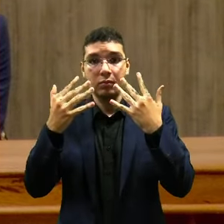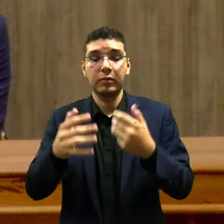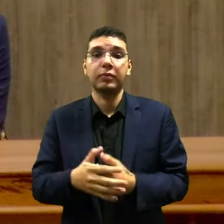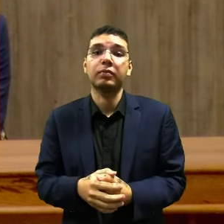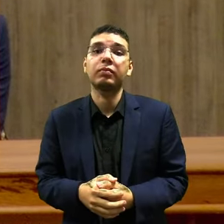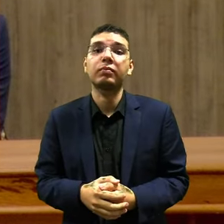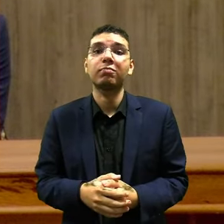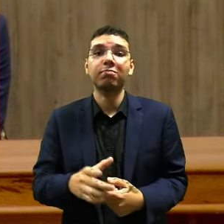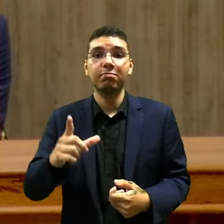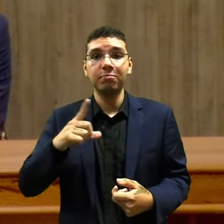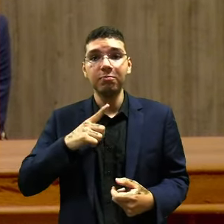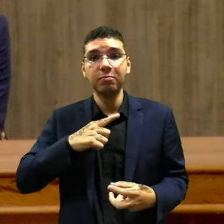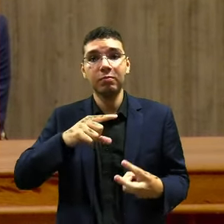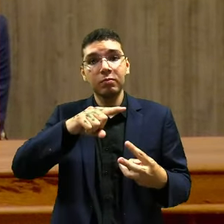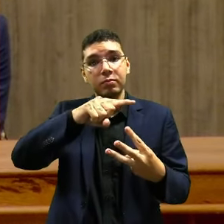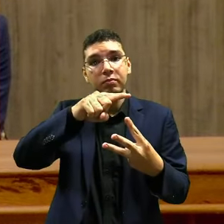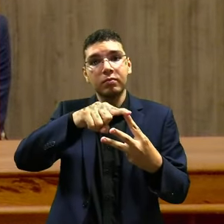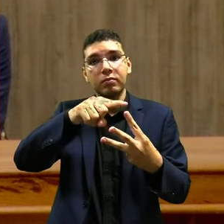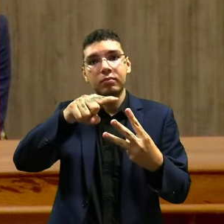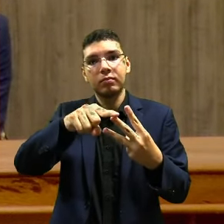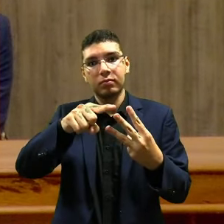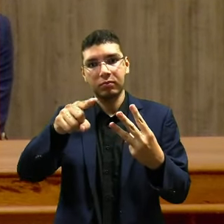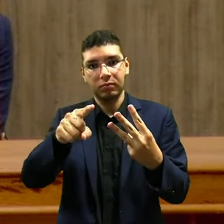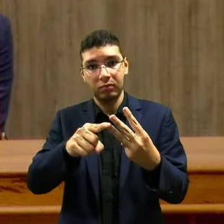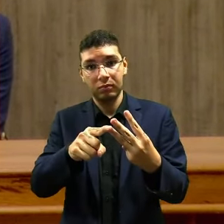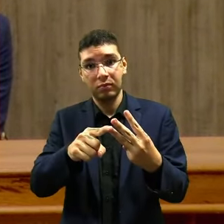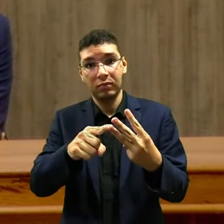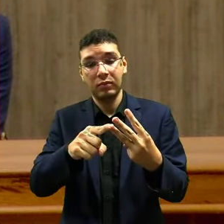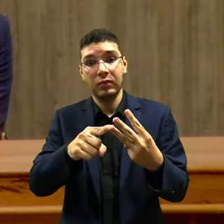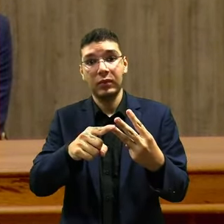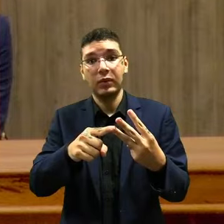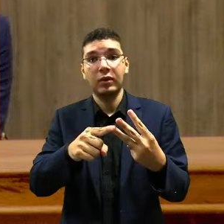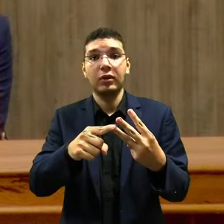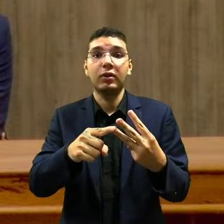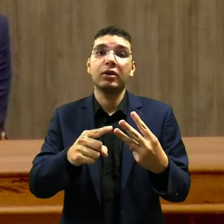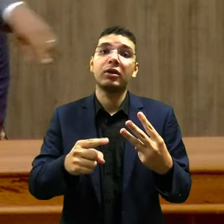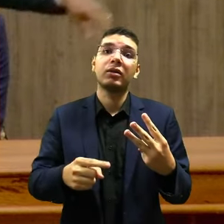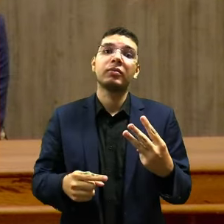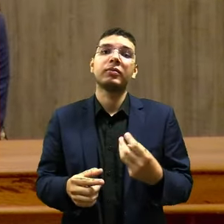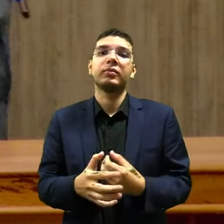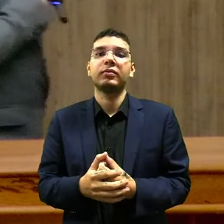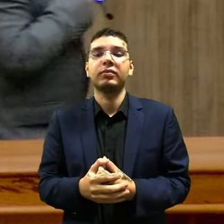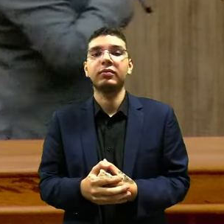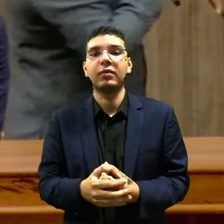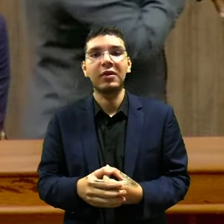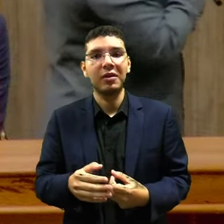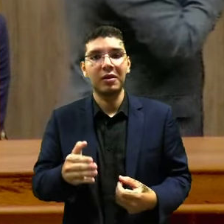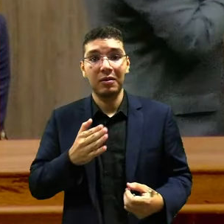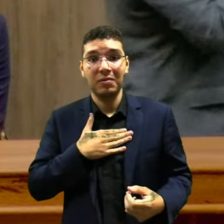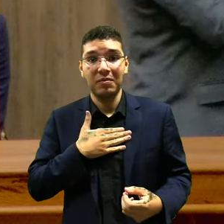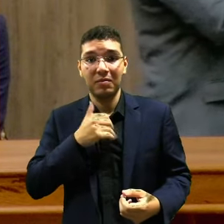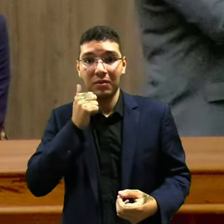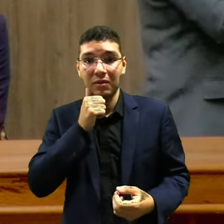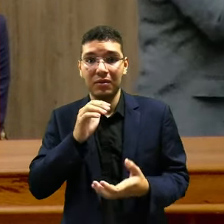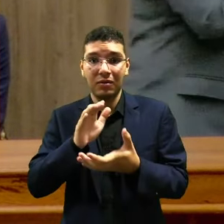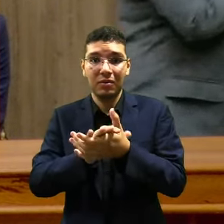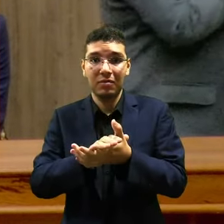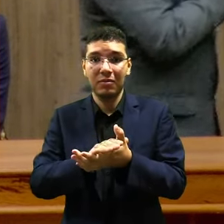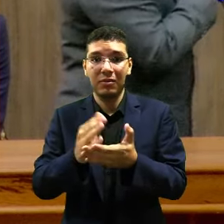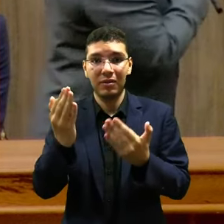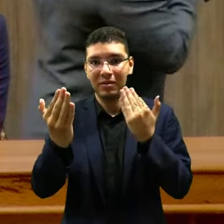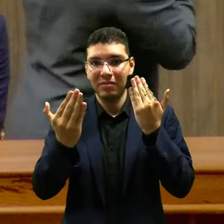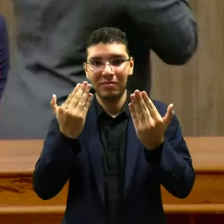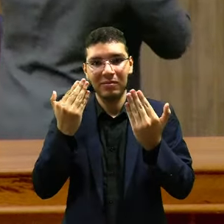coisas que faz a nossa personalidade aqui é cheia de psicólogo minha esposa é psicóloga esse aqui é psicólogo quem mais aí psicólogo